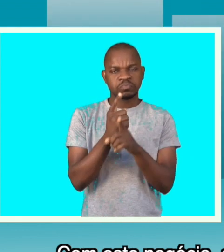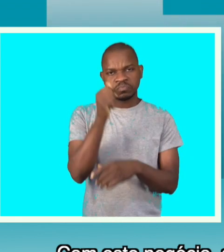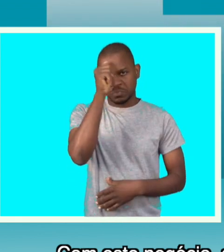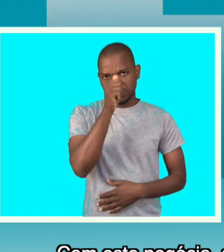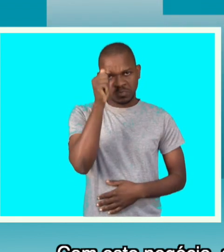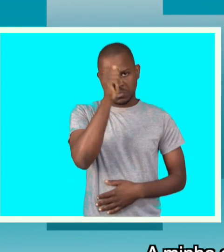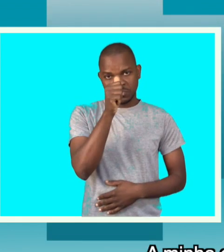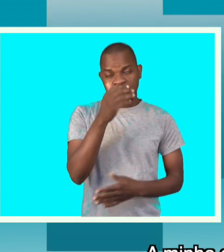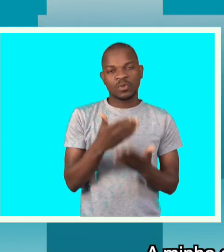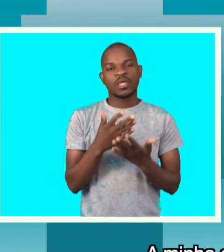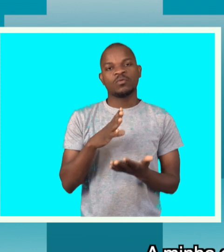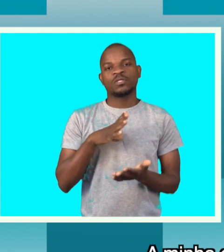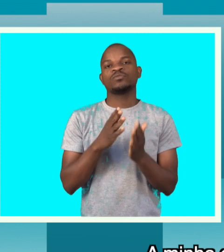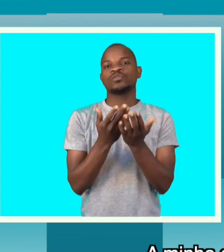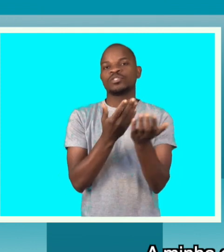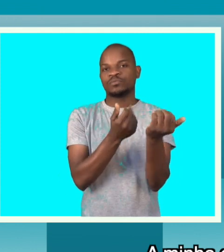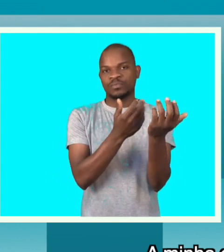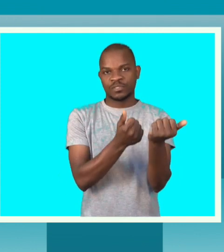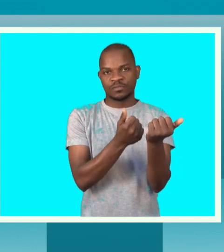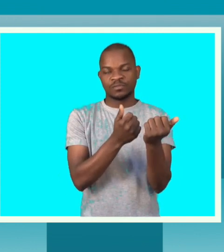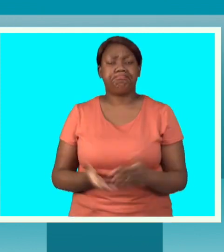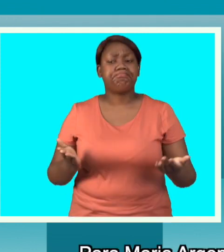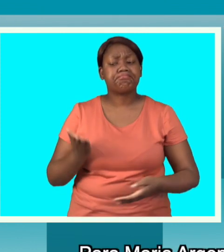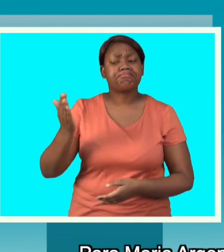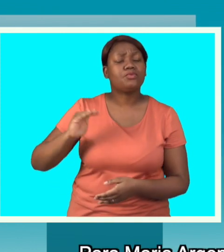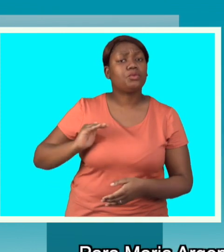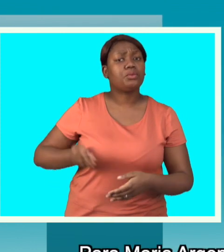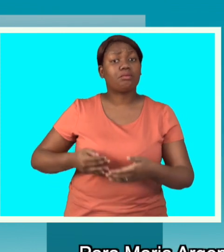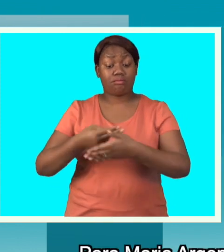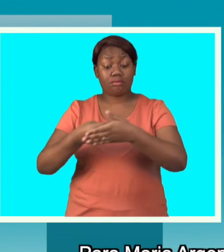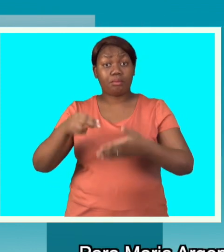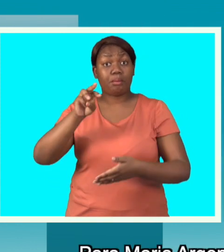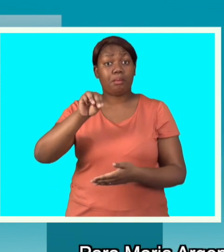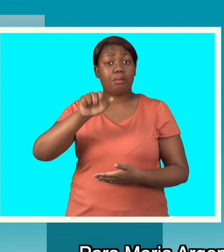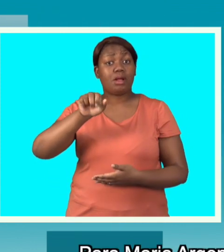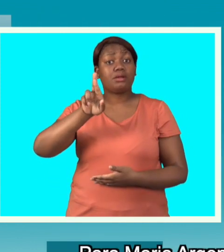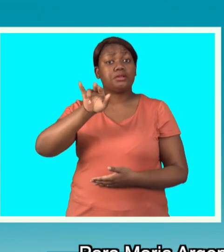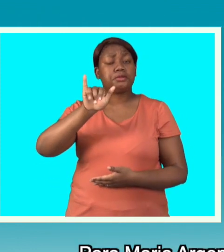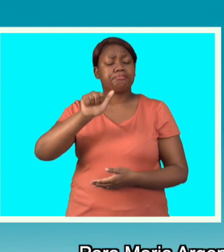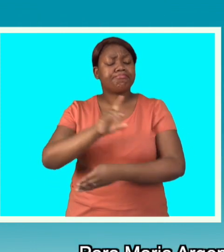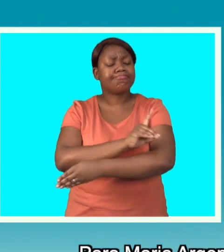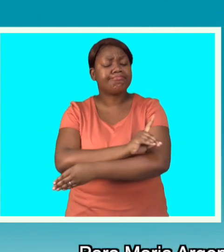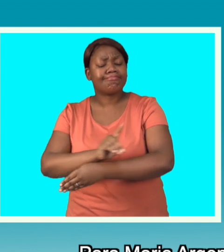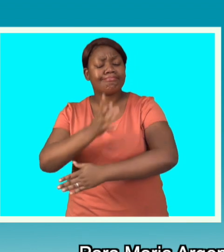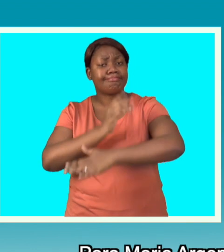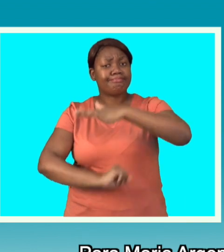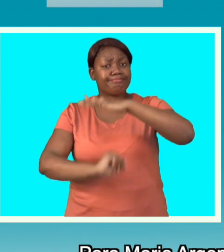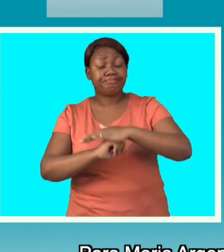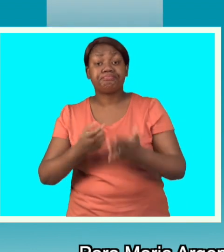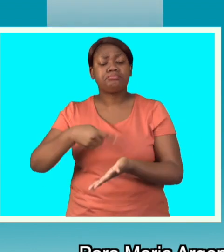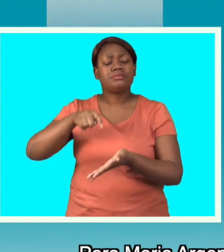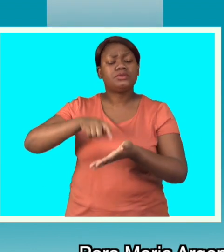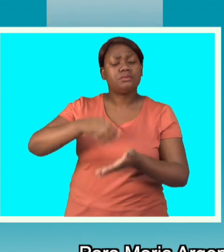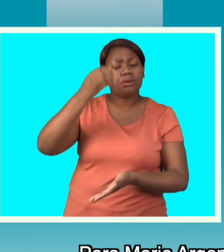talvez a minha faculdade. A minha esperança é essa. Para Maria Argentina, diretora do Gênero, Criança e Ação